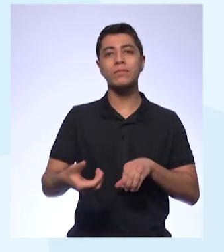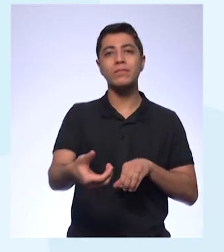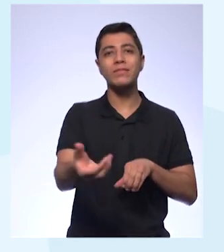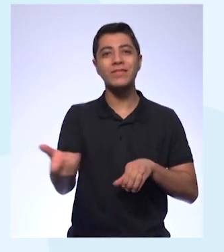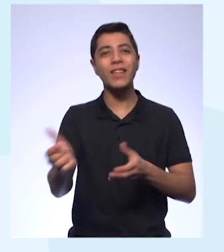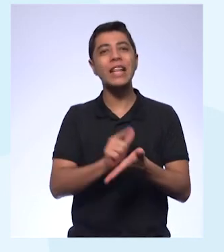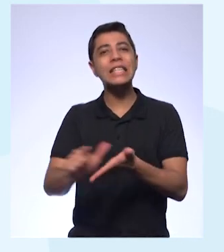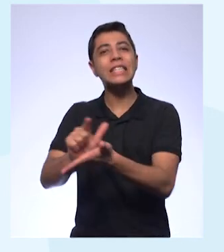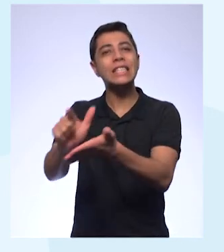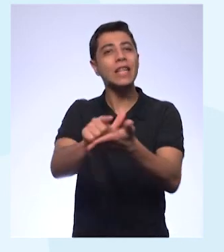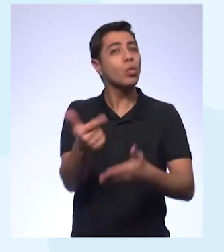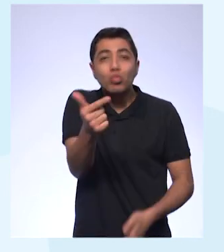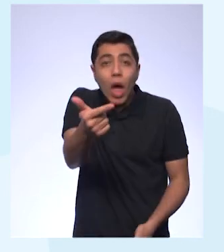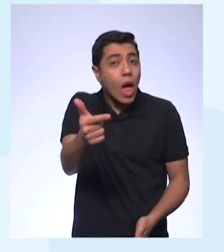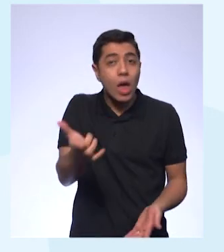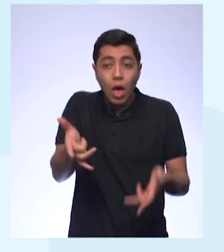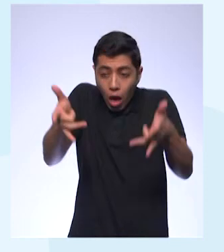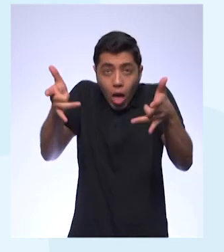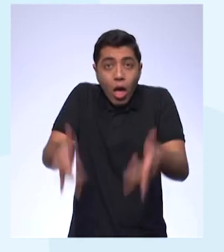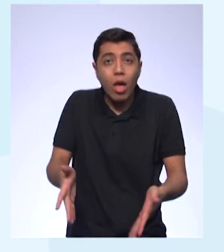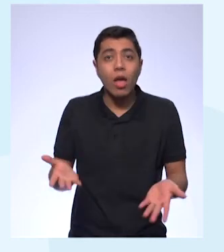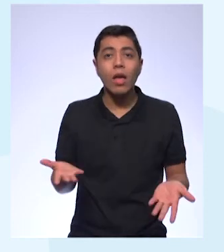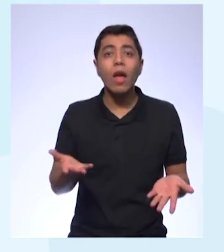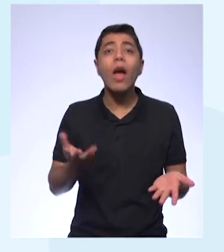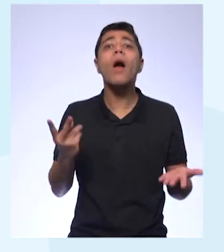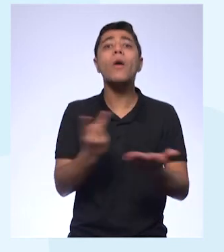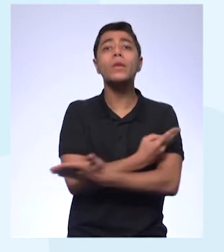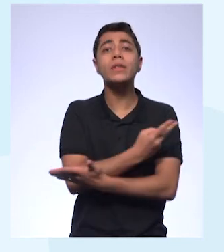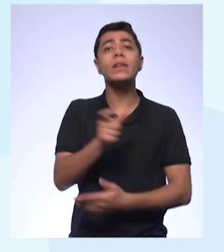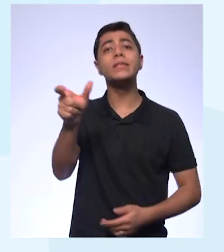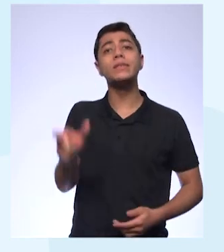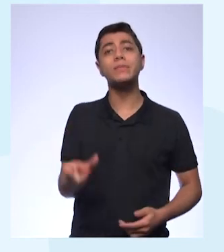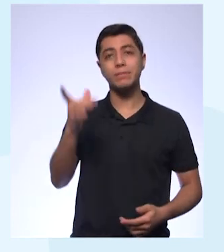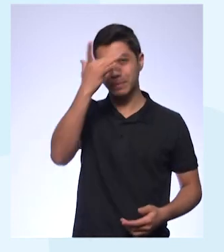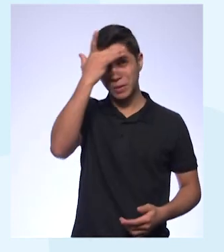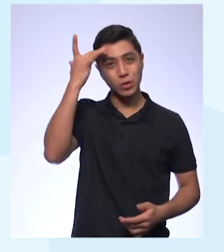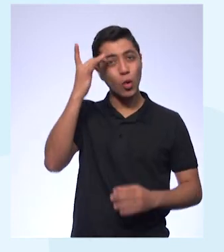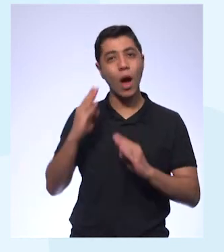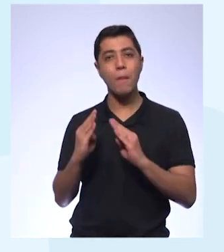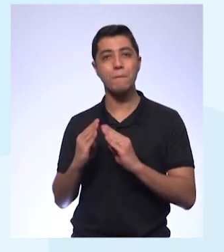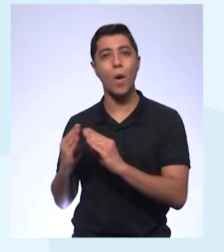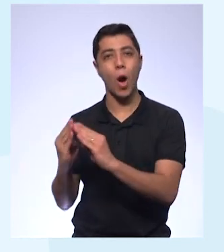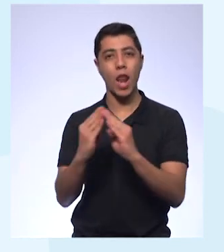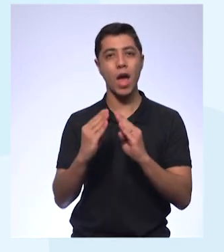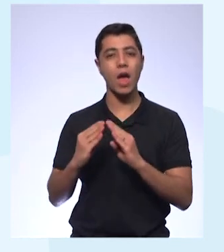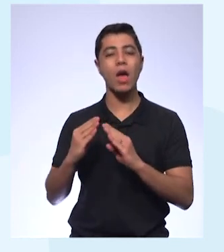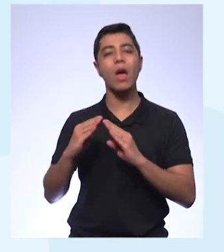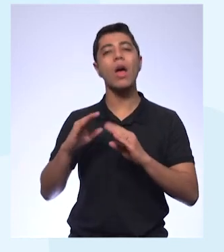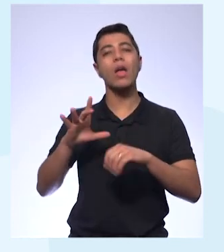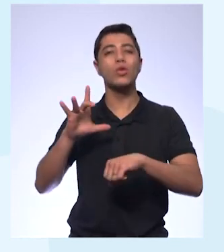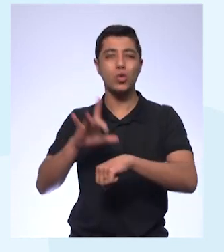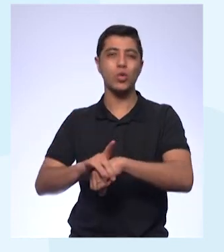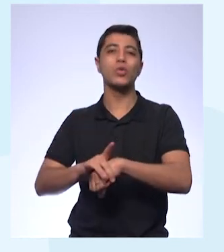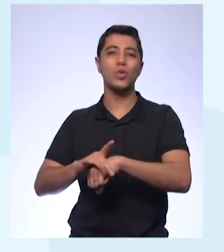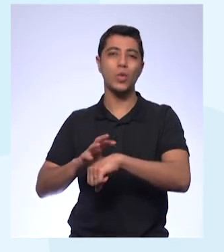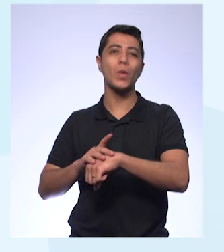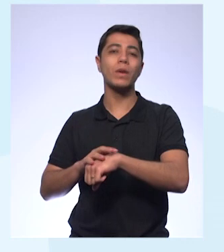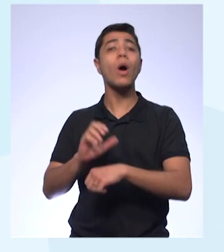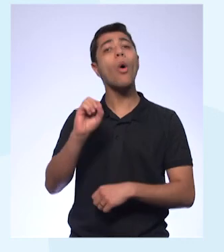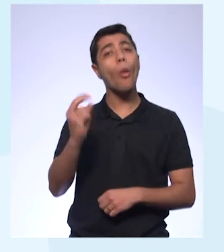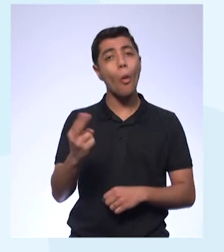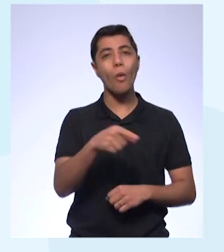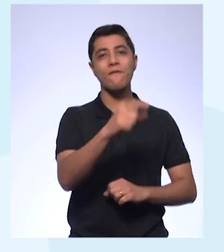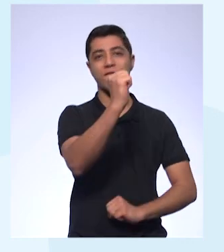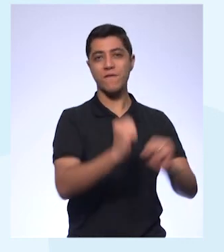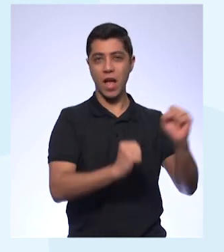os trabalhadores. Ou ele adoecia nas vilas operárias onde ele morava, ou ele adoecia na fábrica. Falta de acesso